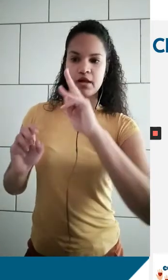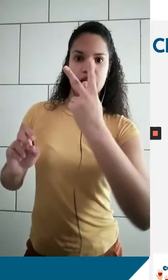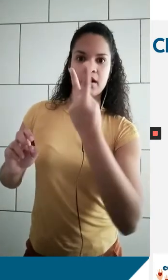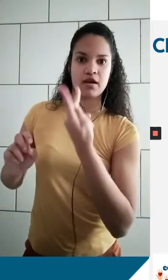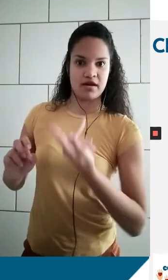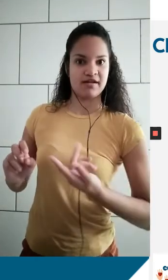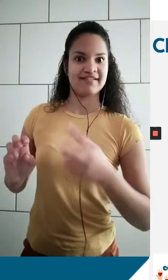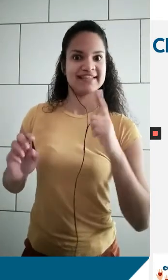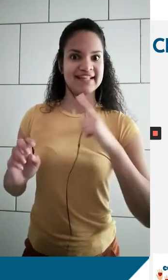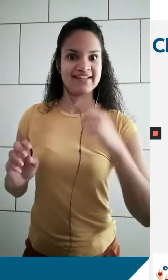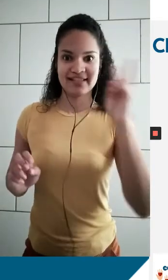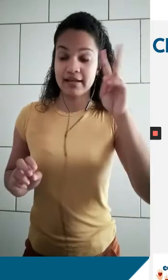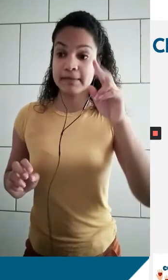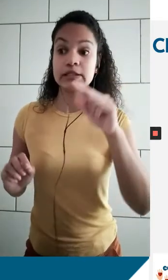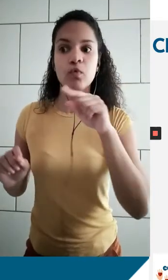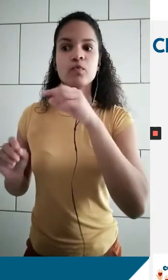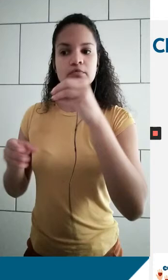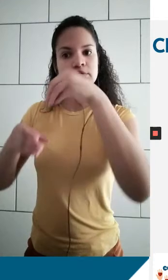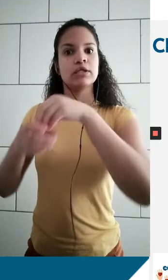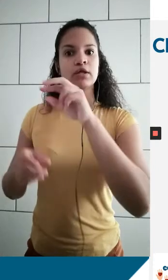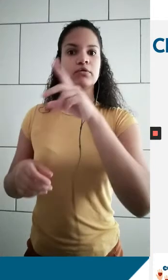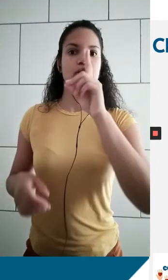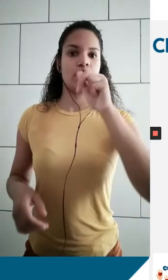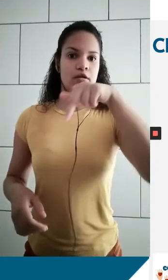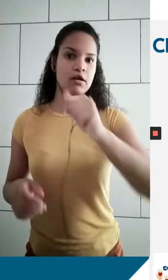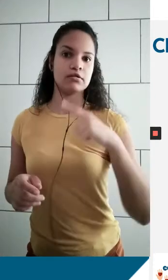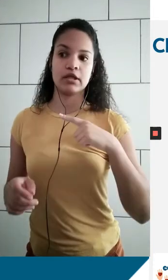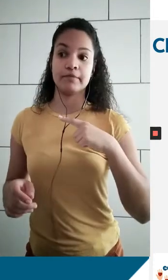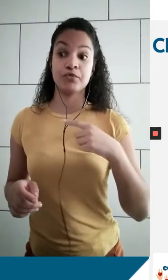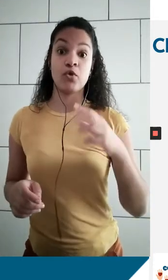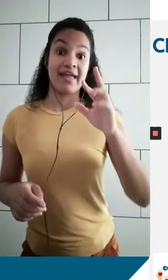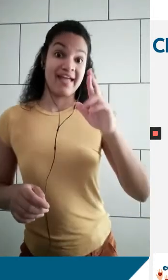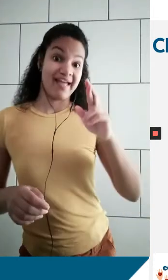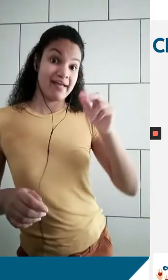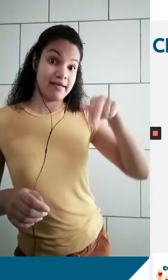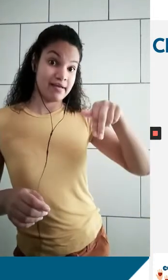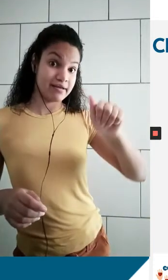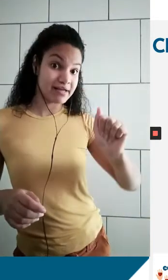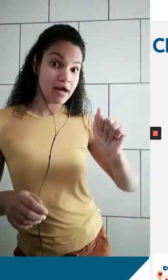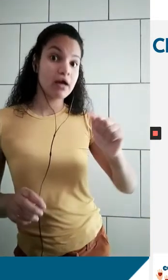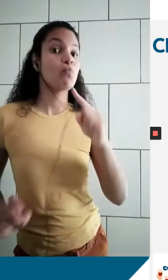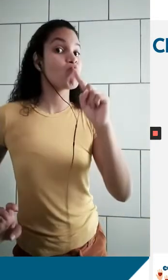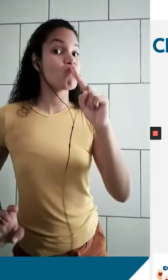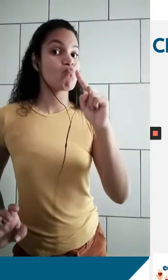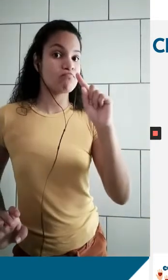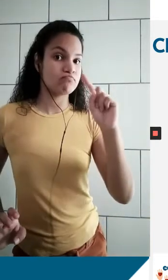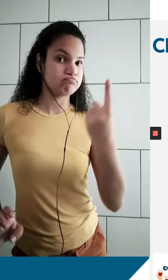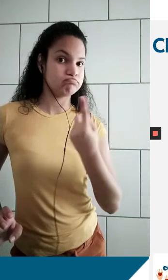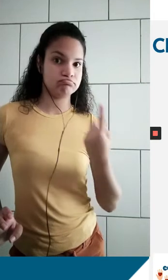duas fitas compõem a molécula de DNA. O RNA é uma fita única. Só